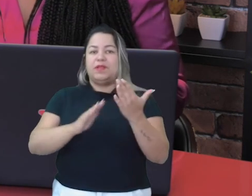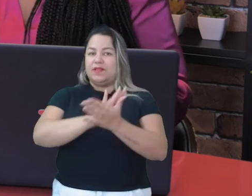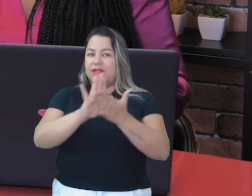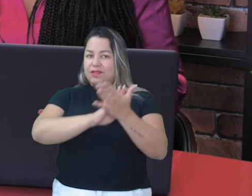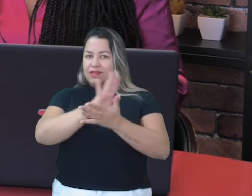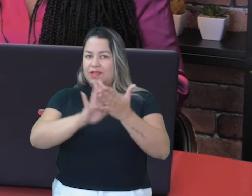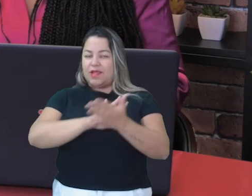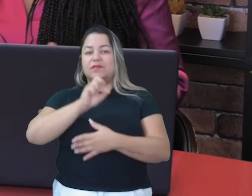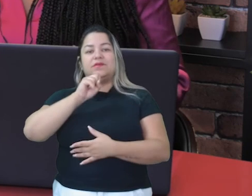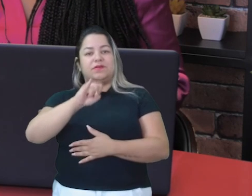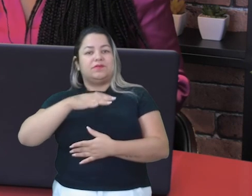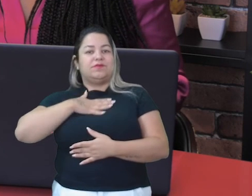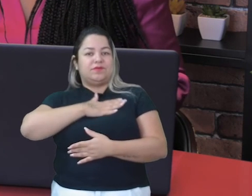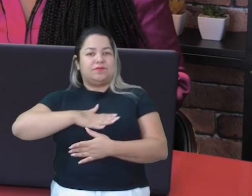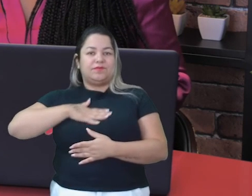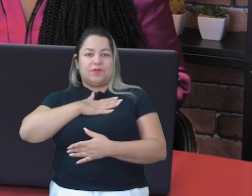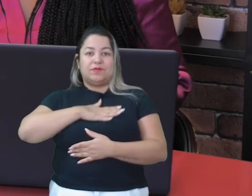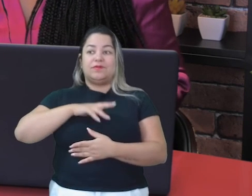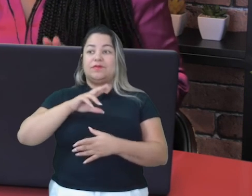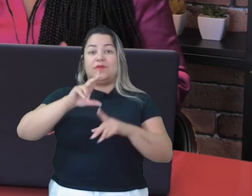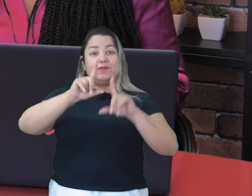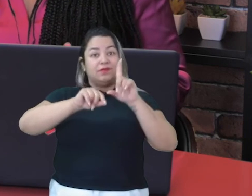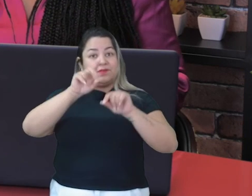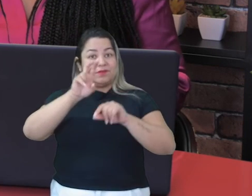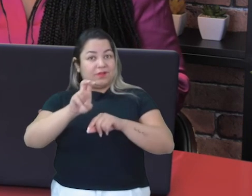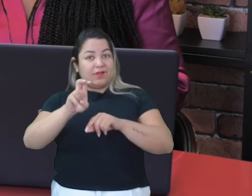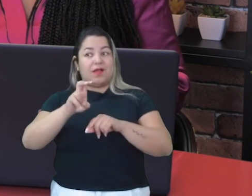não perder nenhum episódio. E se você gostou, pode deixar